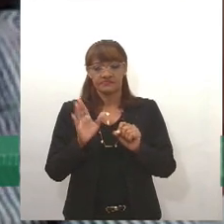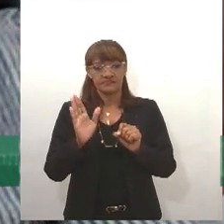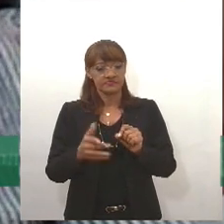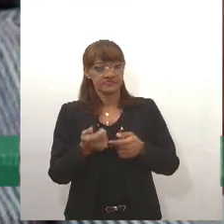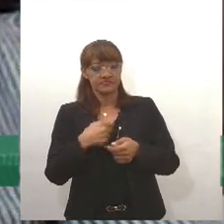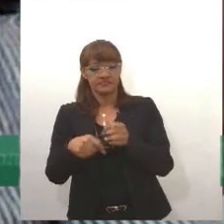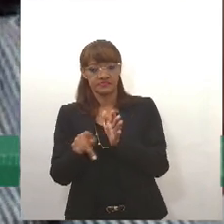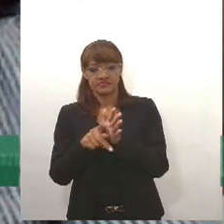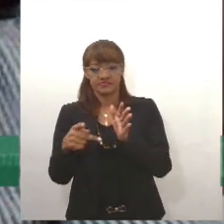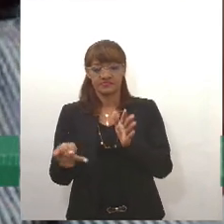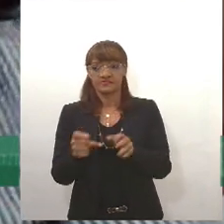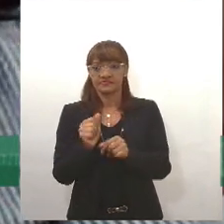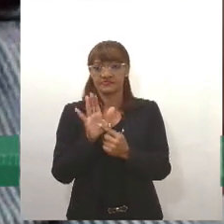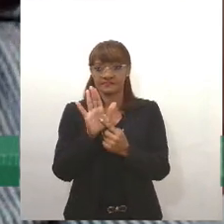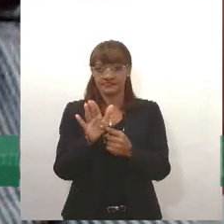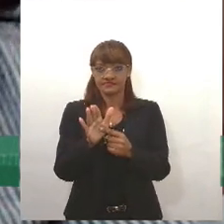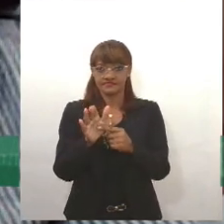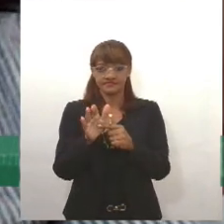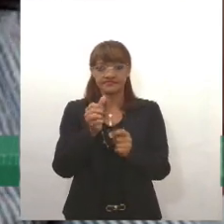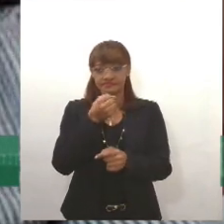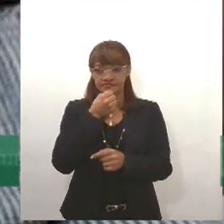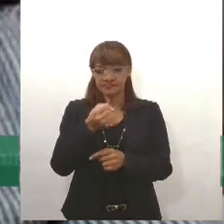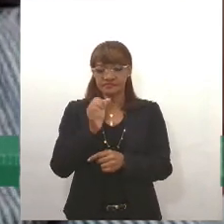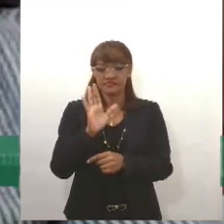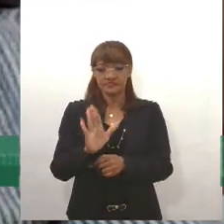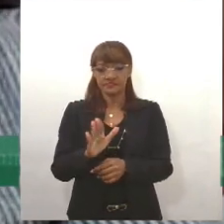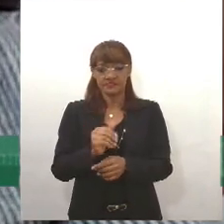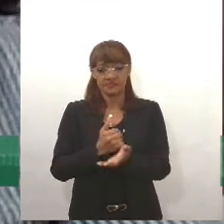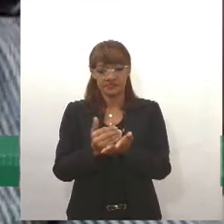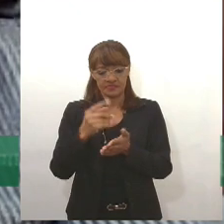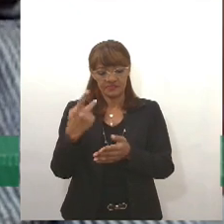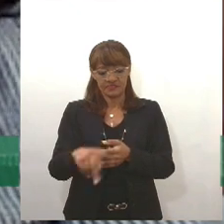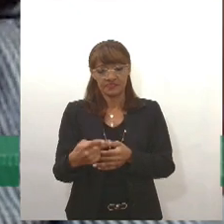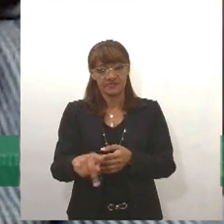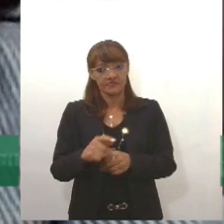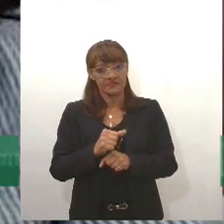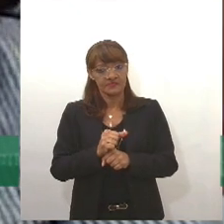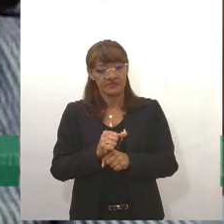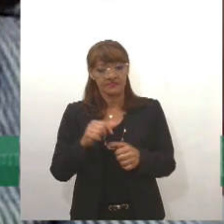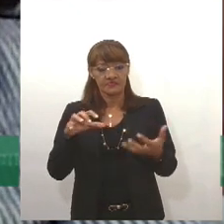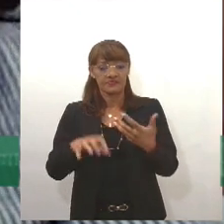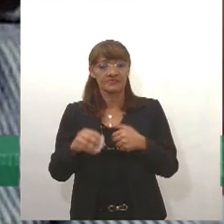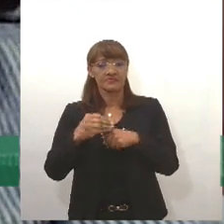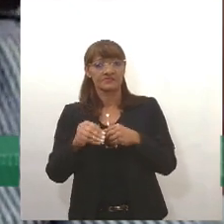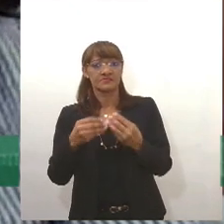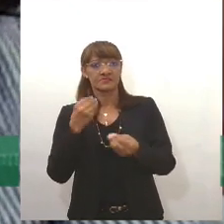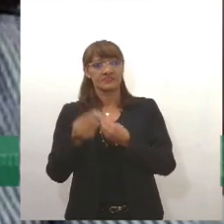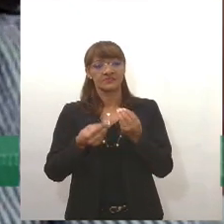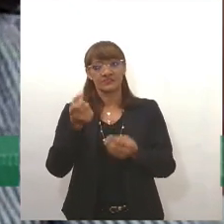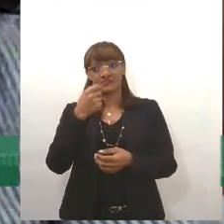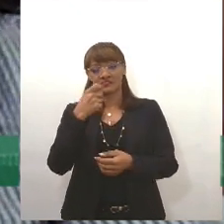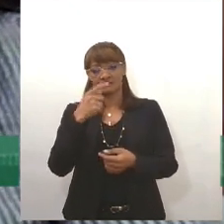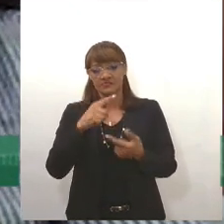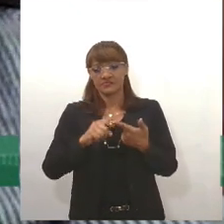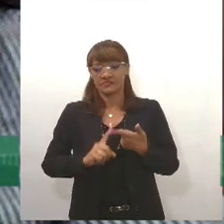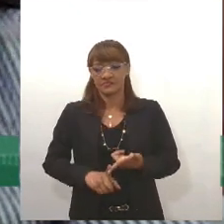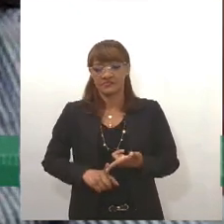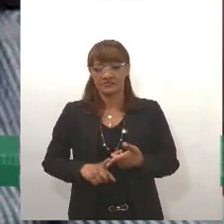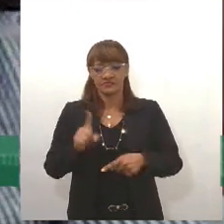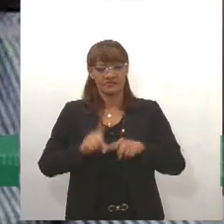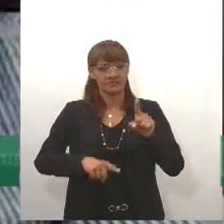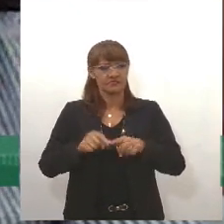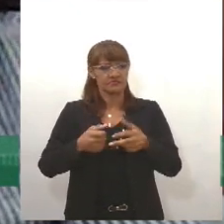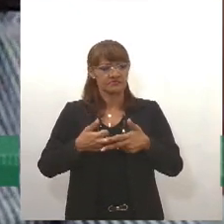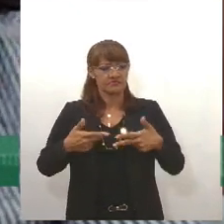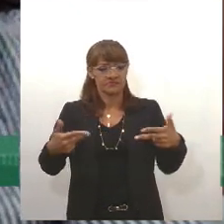mostrou aqui né No início aqui do programa em relação a medicamentos em relação a produtos bens serviços então assim